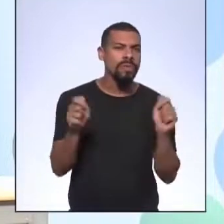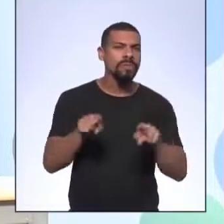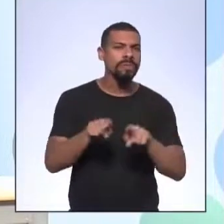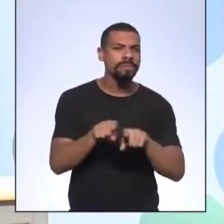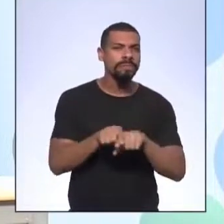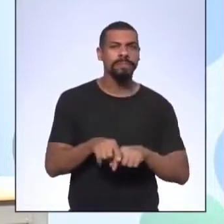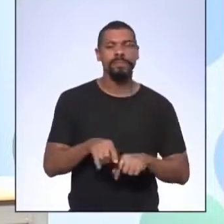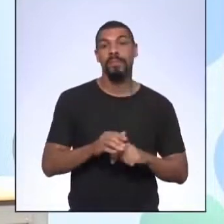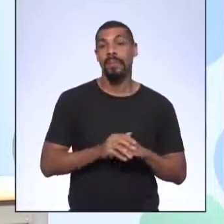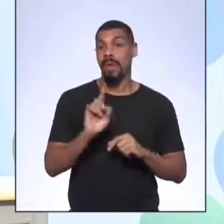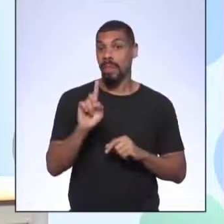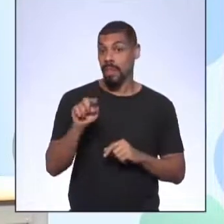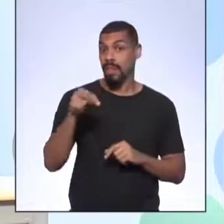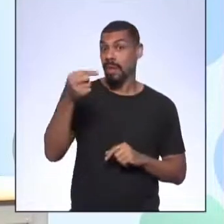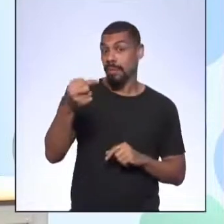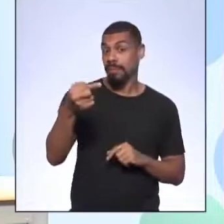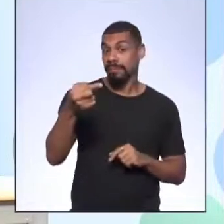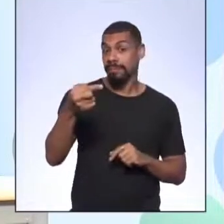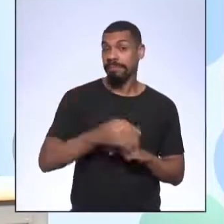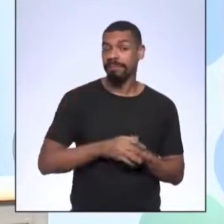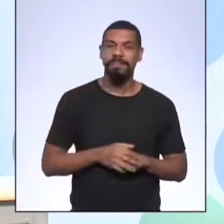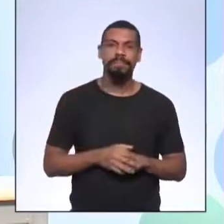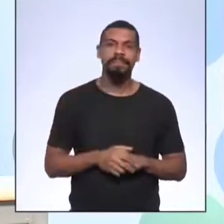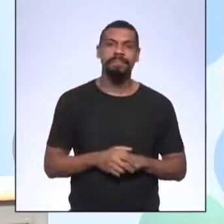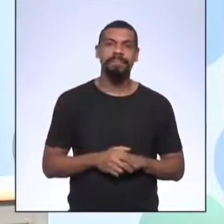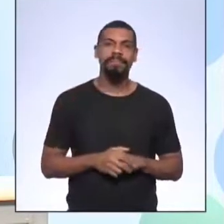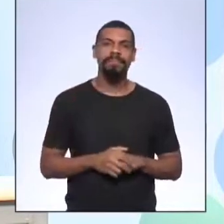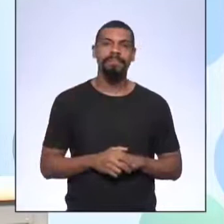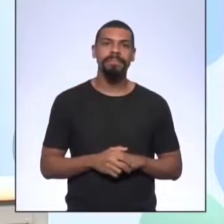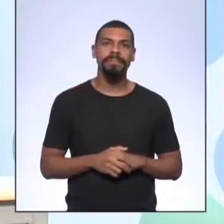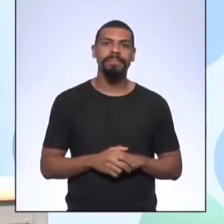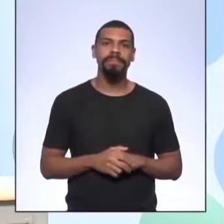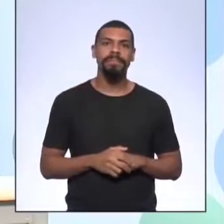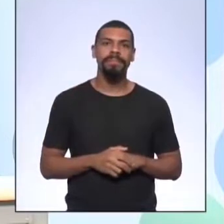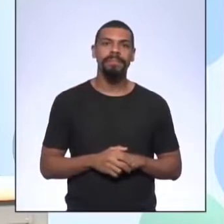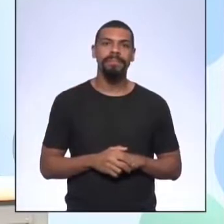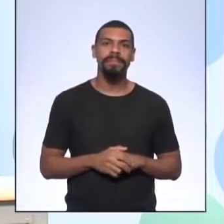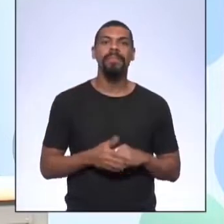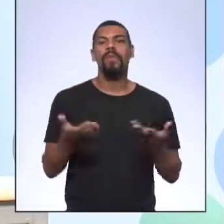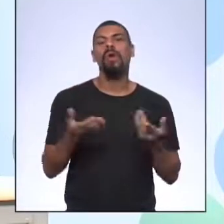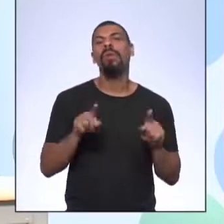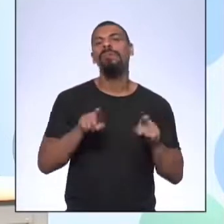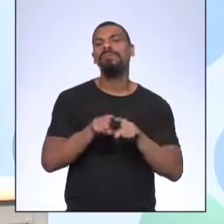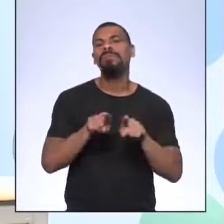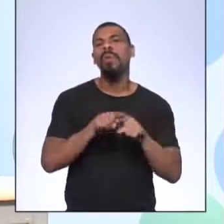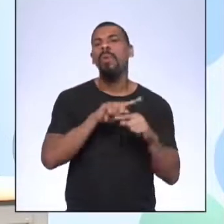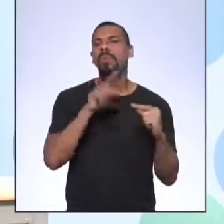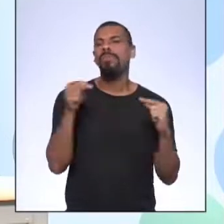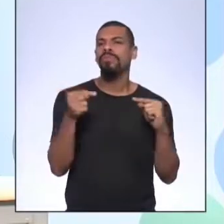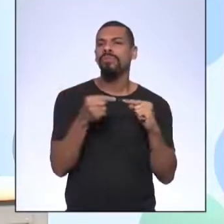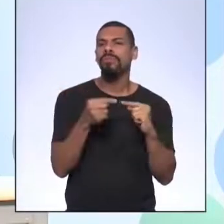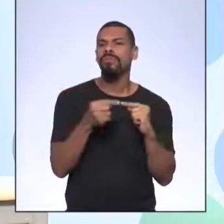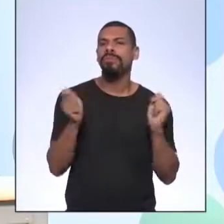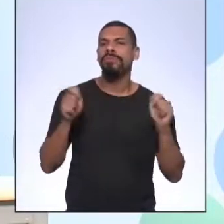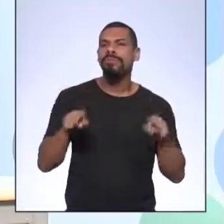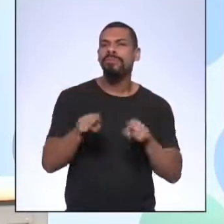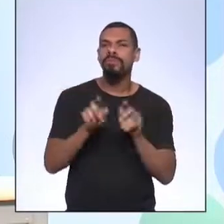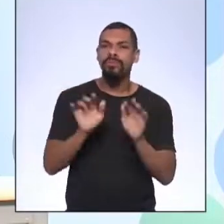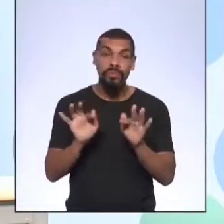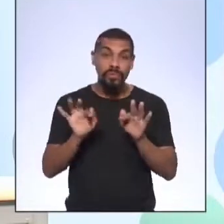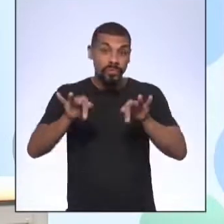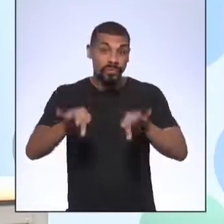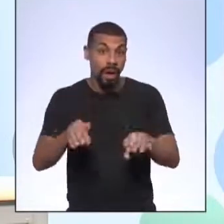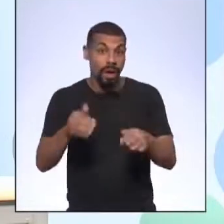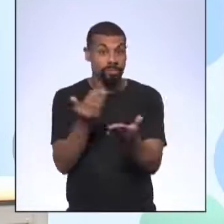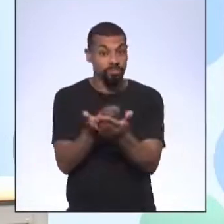realizar após observar essa nossa aula hoje tá justamente Nós gostaríamos que vocês conseguisse ao final